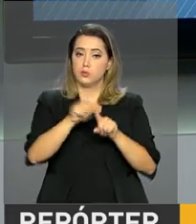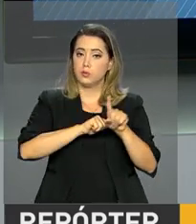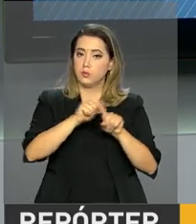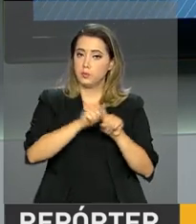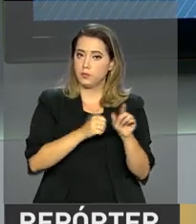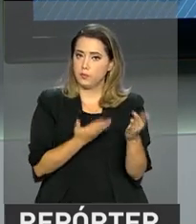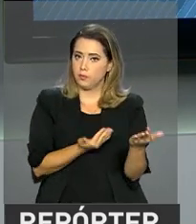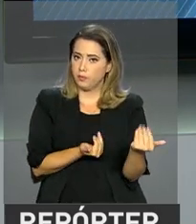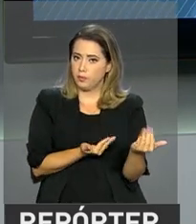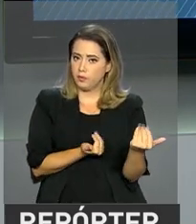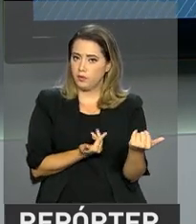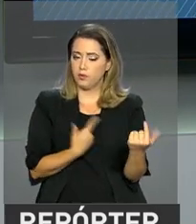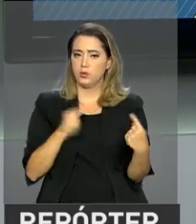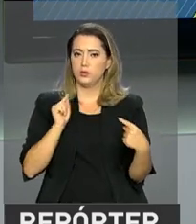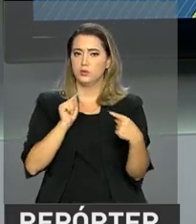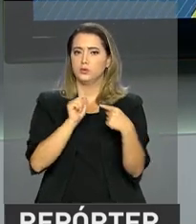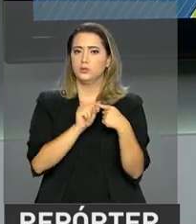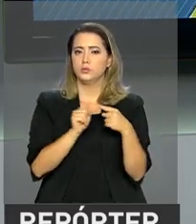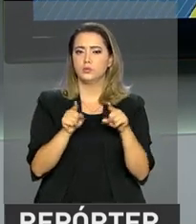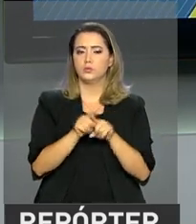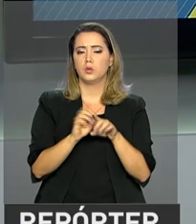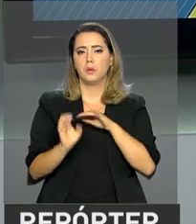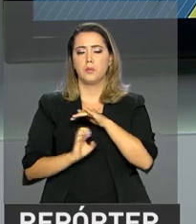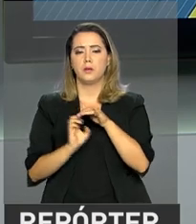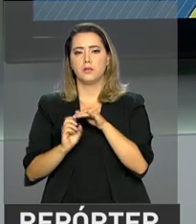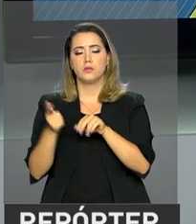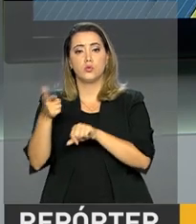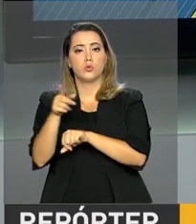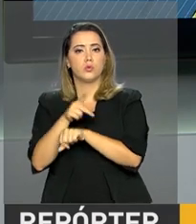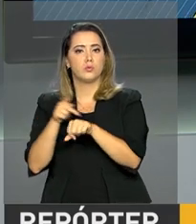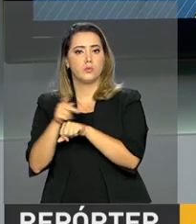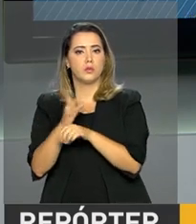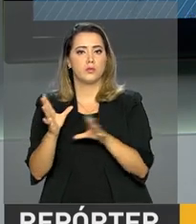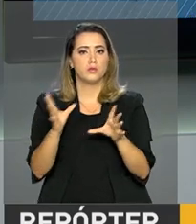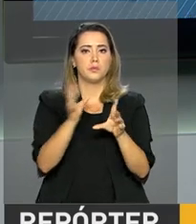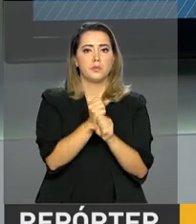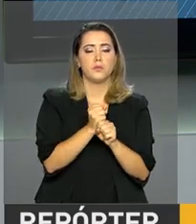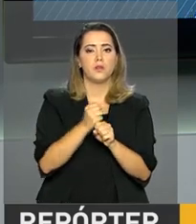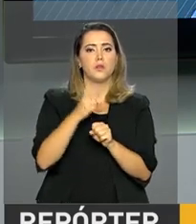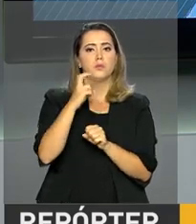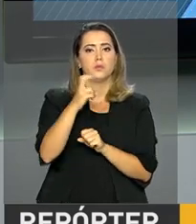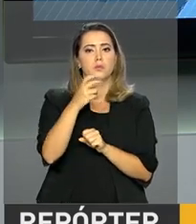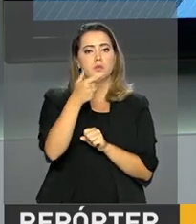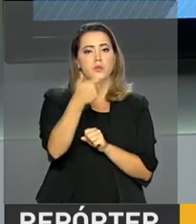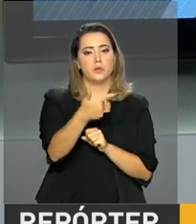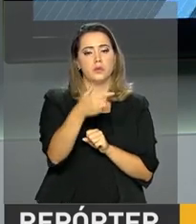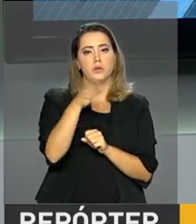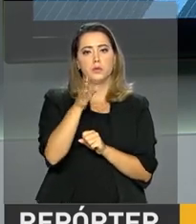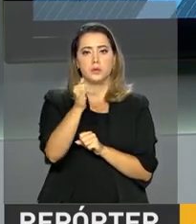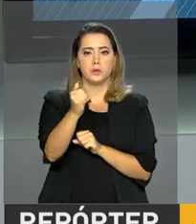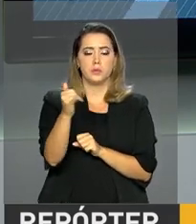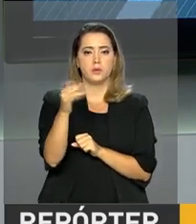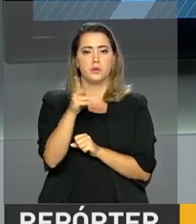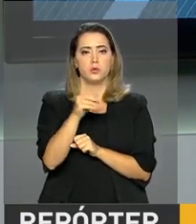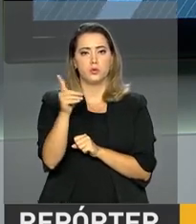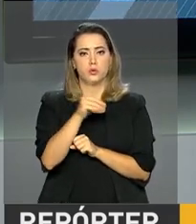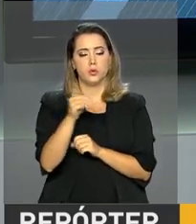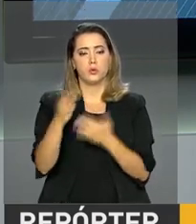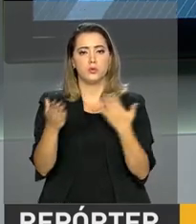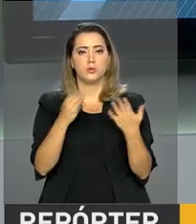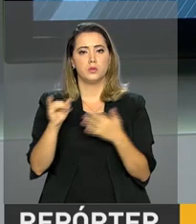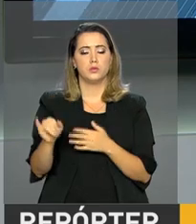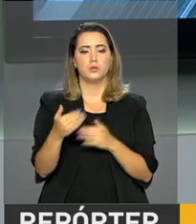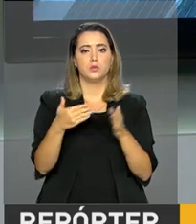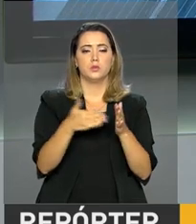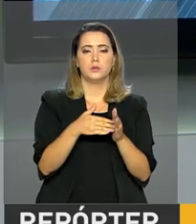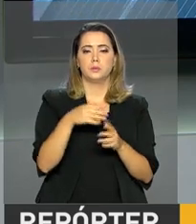os dados, o investimento feito por empresas estrangeiras no Brasil acumula quase 52 bilhões de dólares de janeiro a